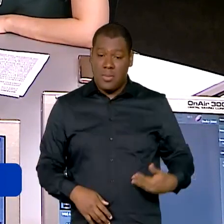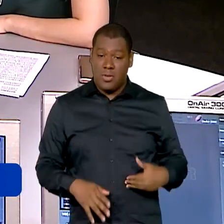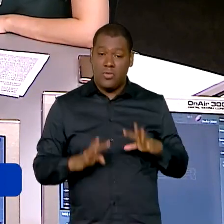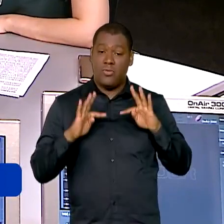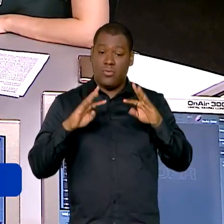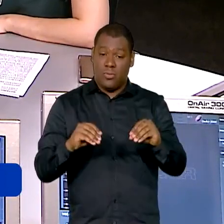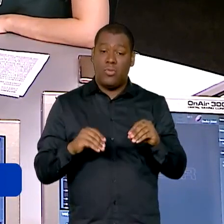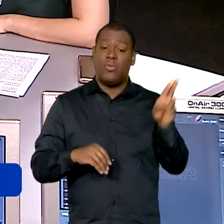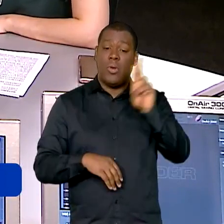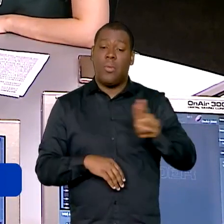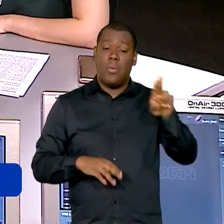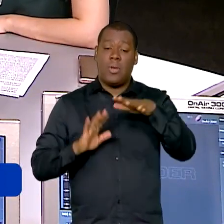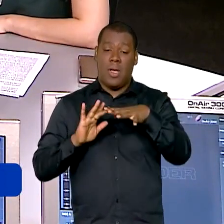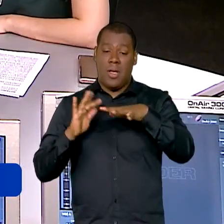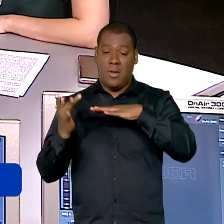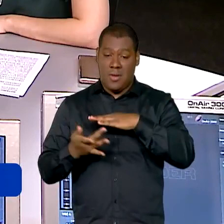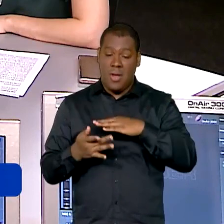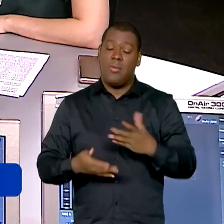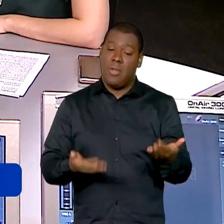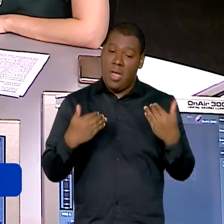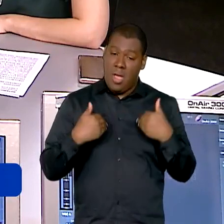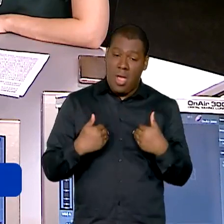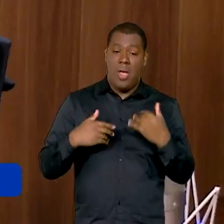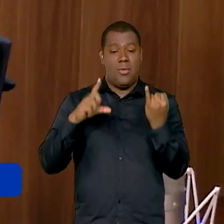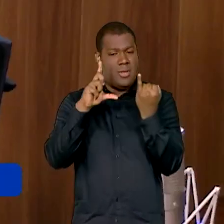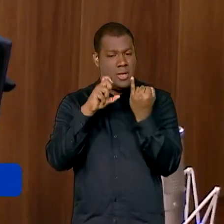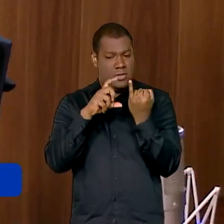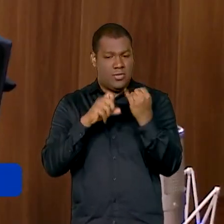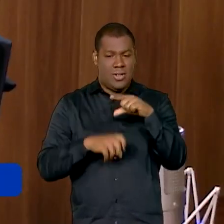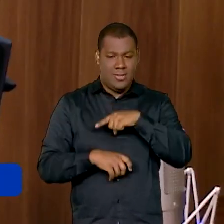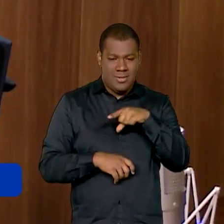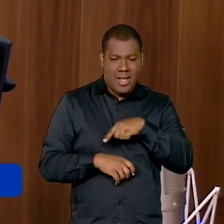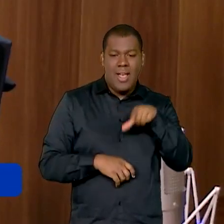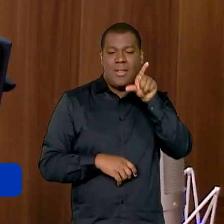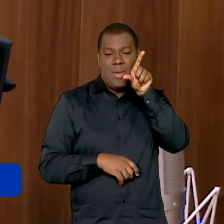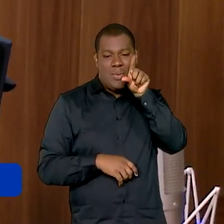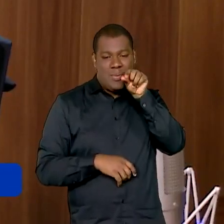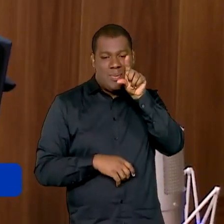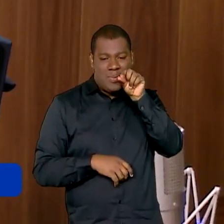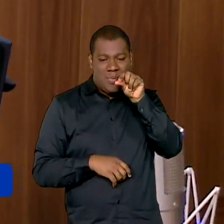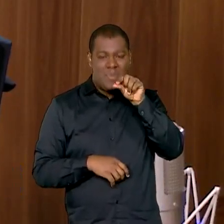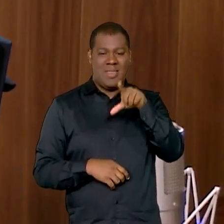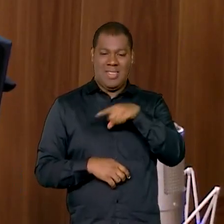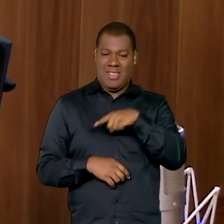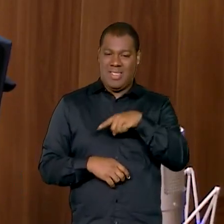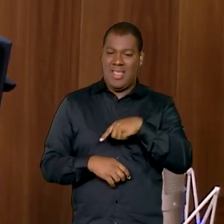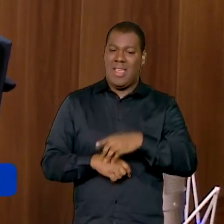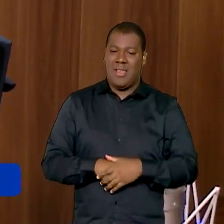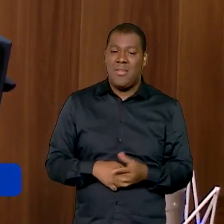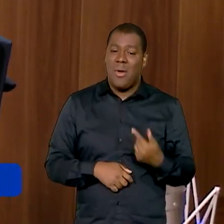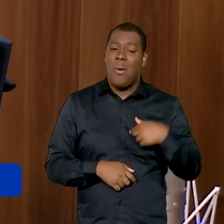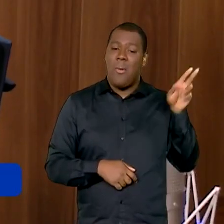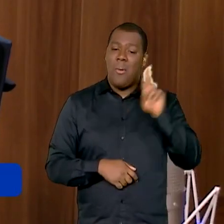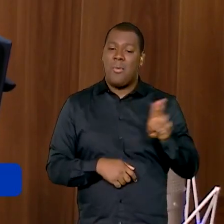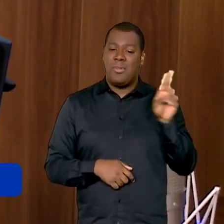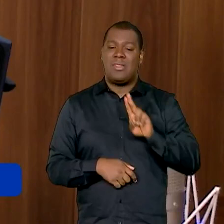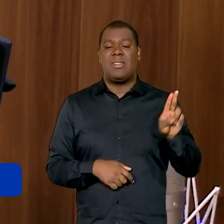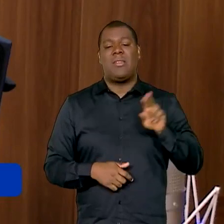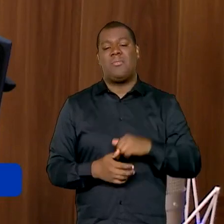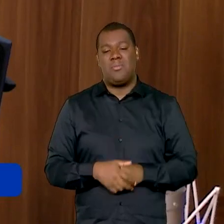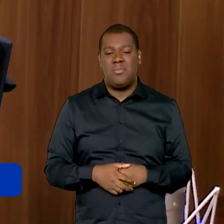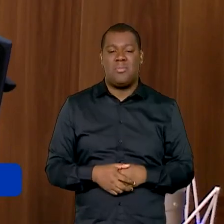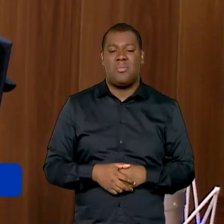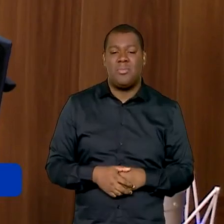Temos que usar, eu tenho Instagram, tenho Twitter, eu uso bastante, sempre usei. E